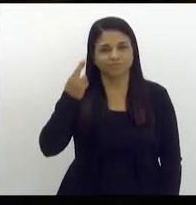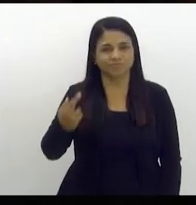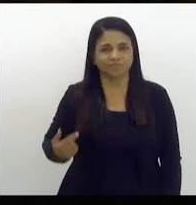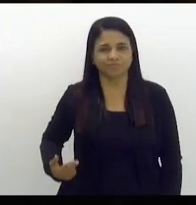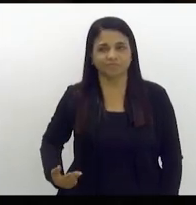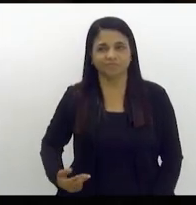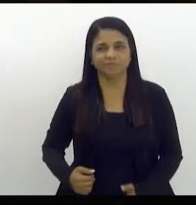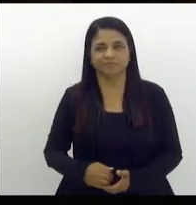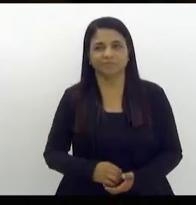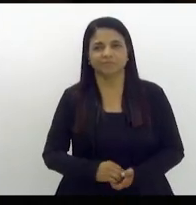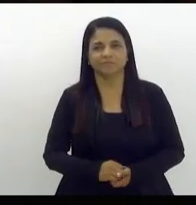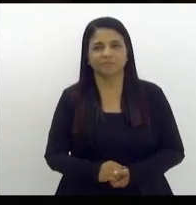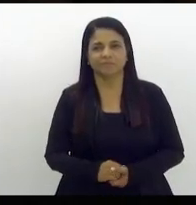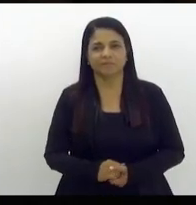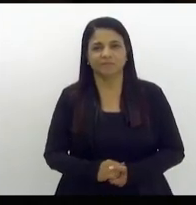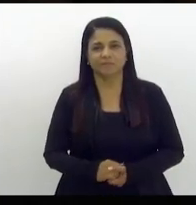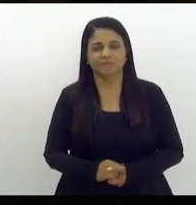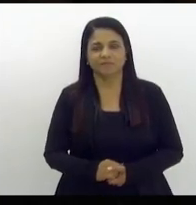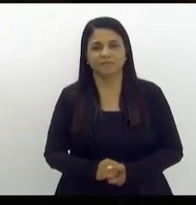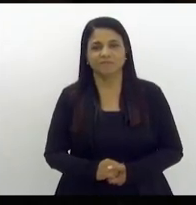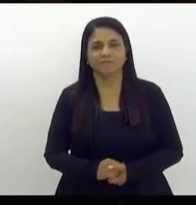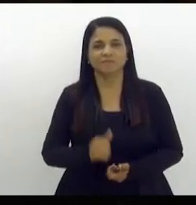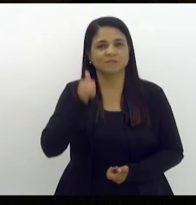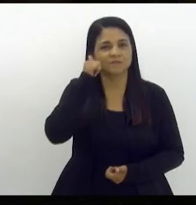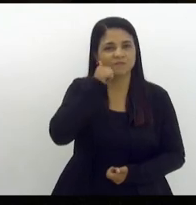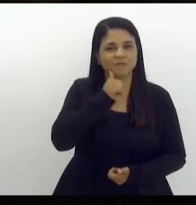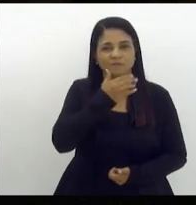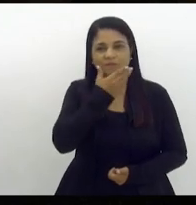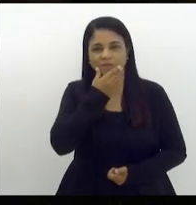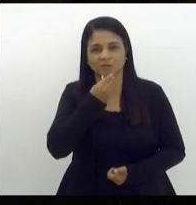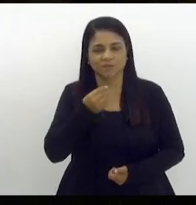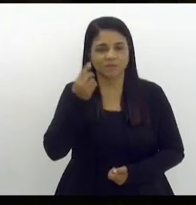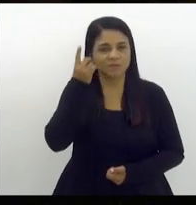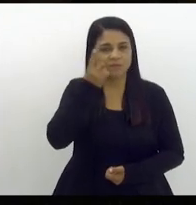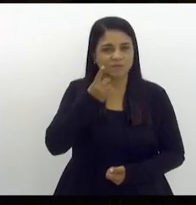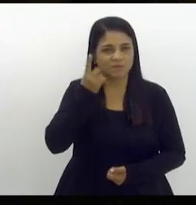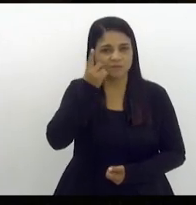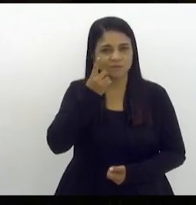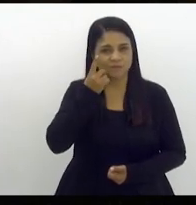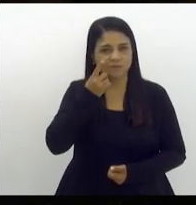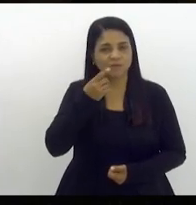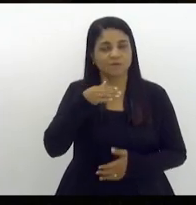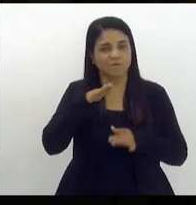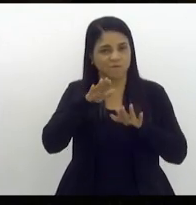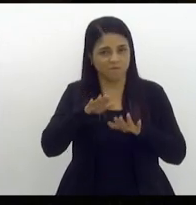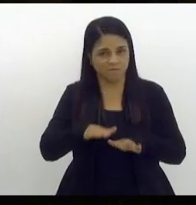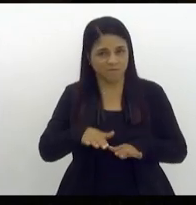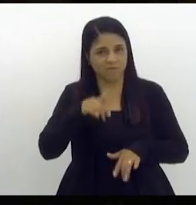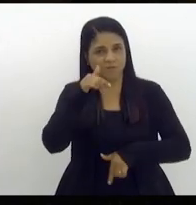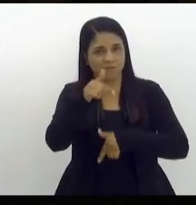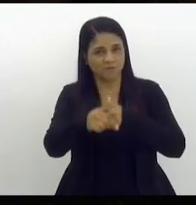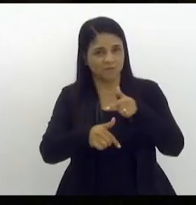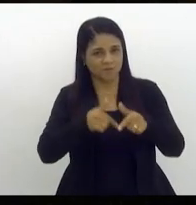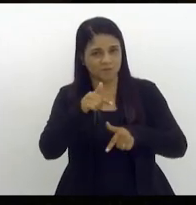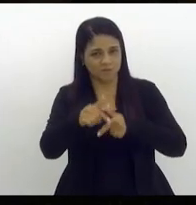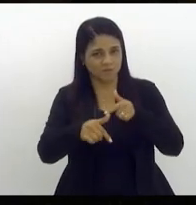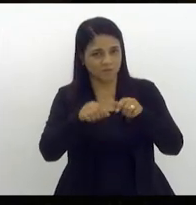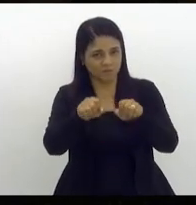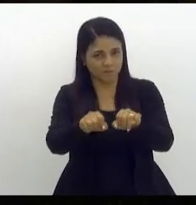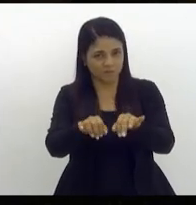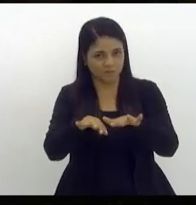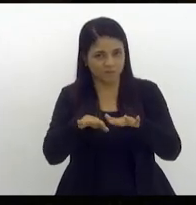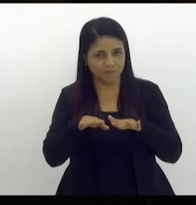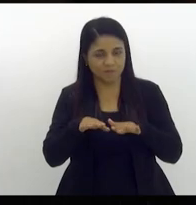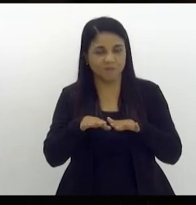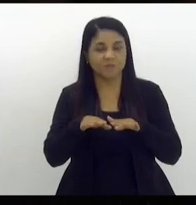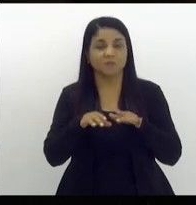Souza, senhoras e senhores deputados que ainda persistem em plenário e